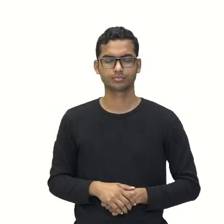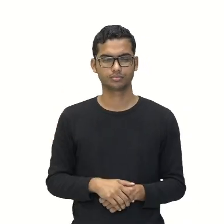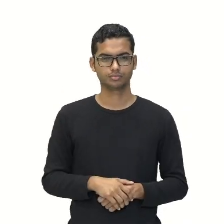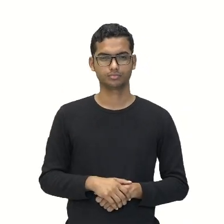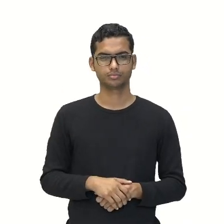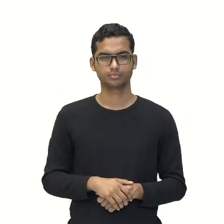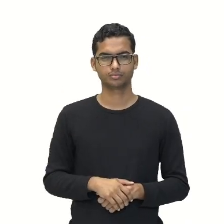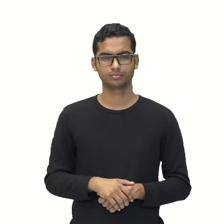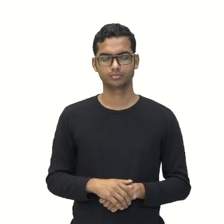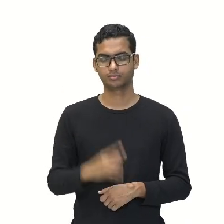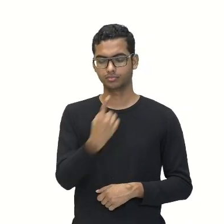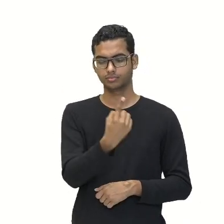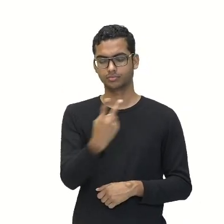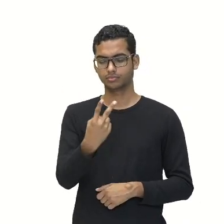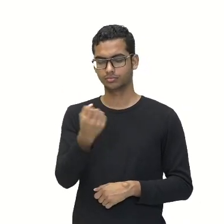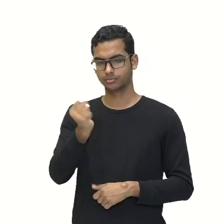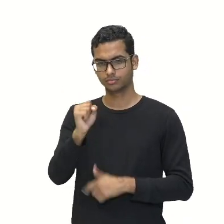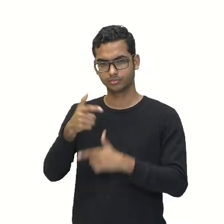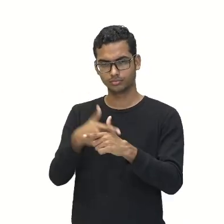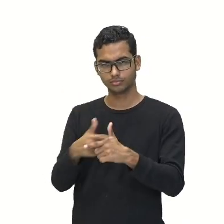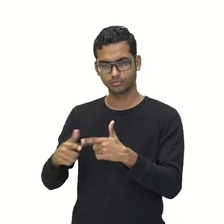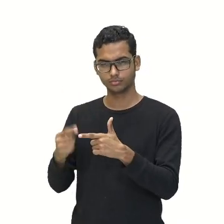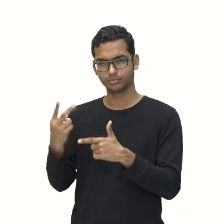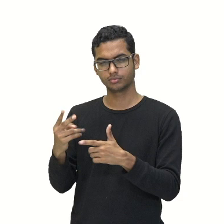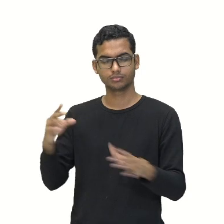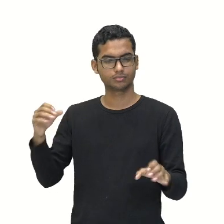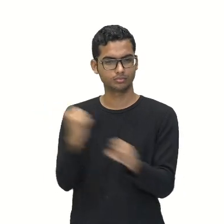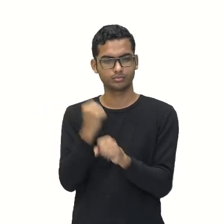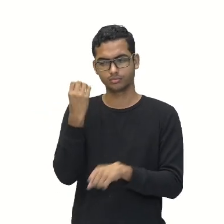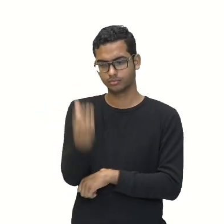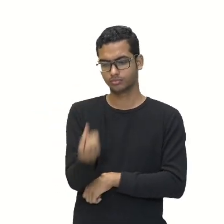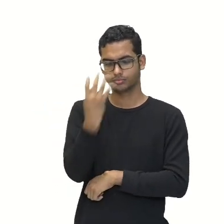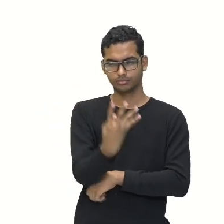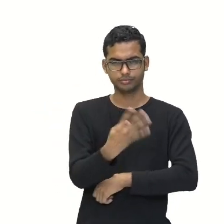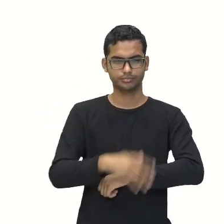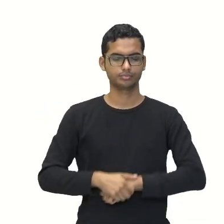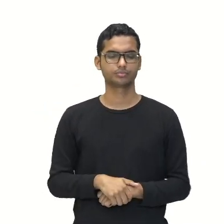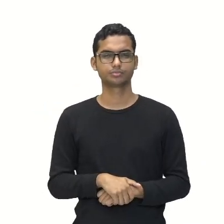128 dividido para 2, 64.